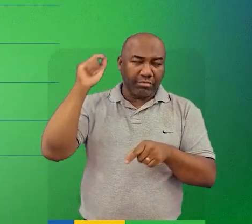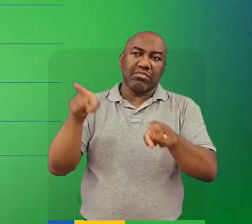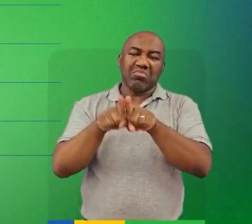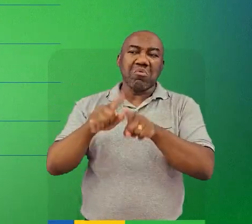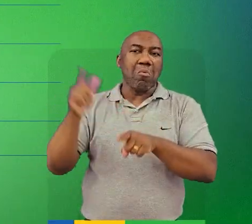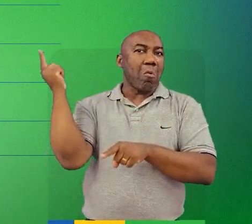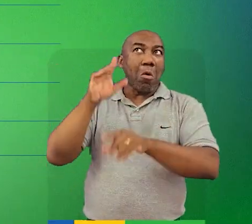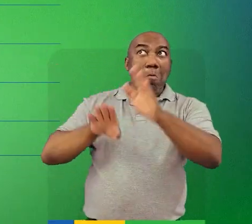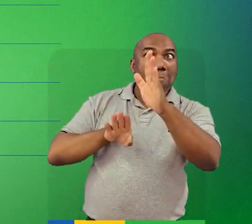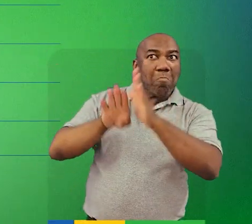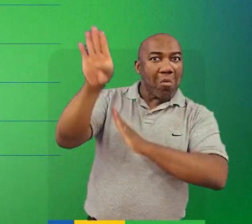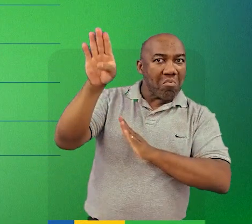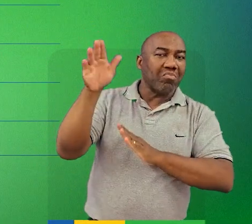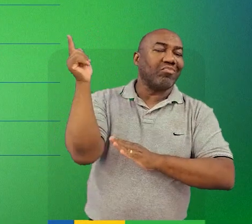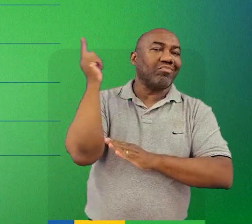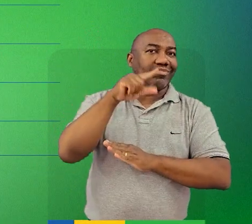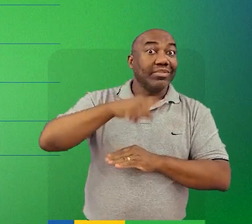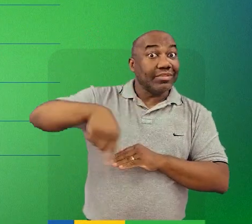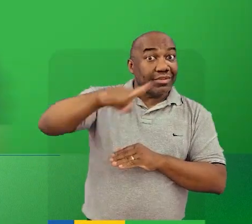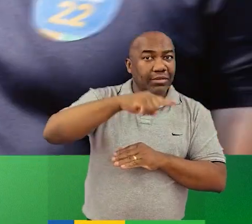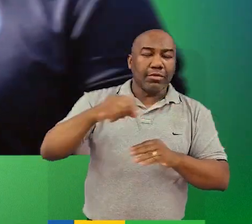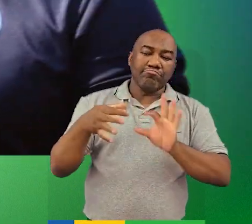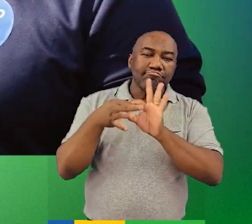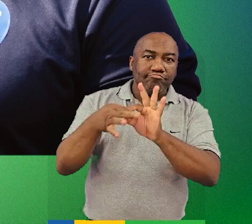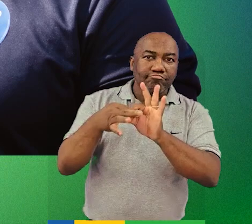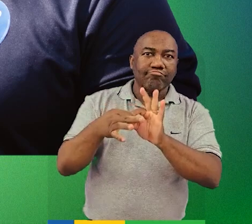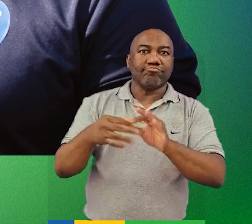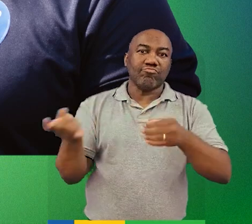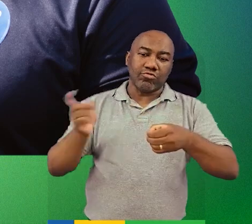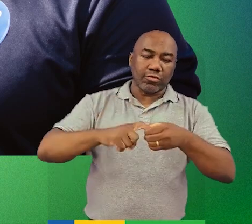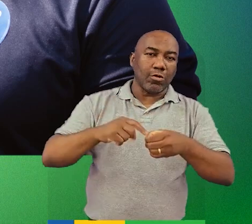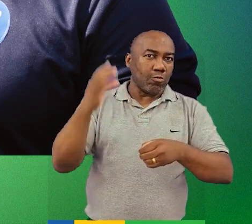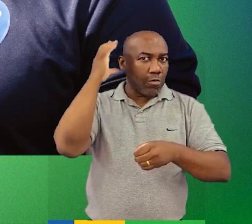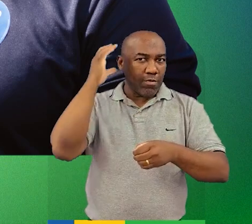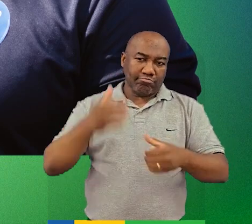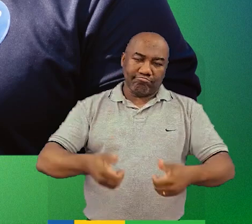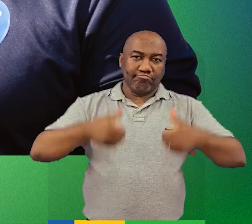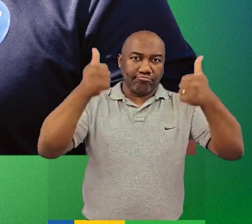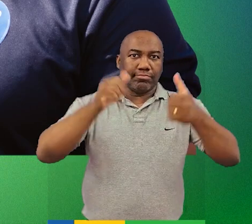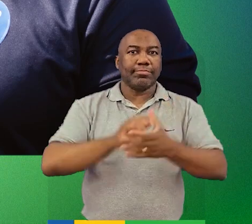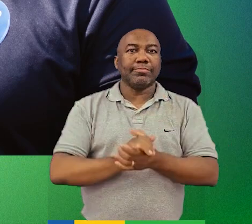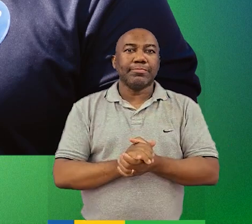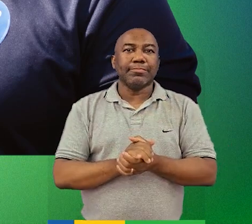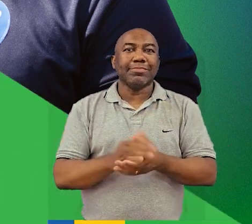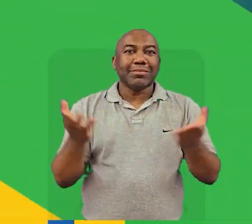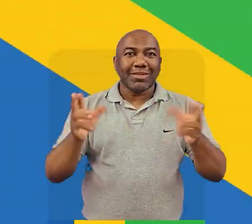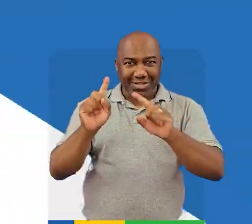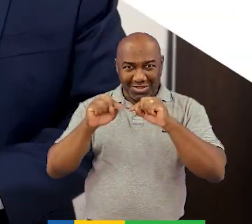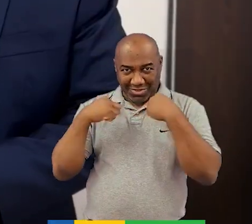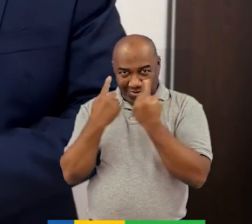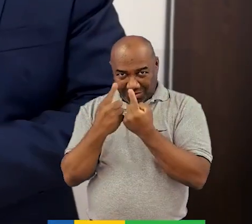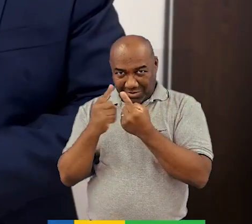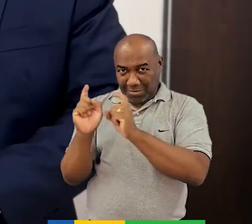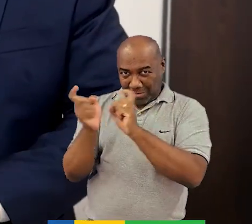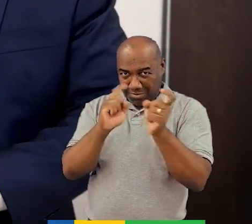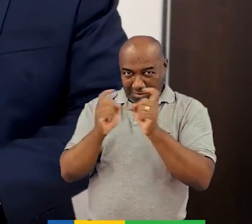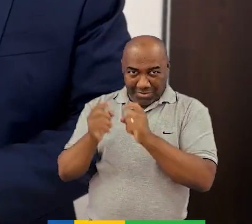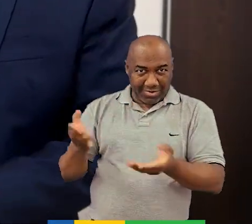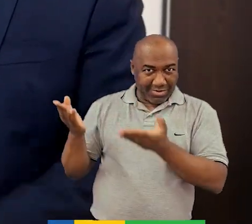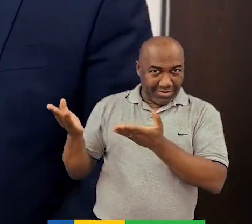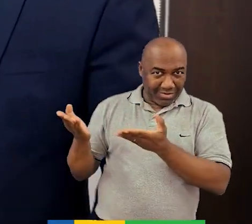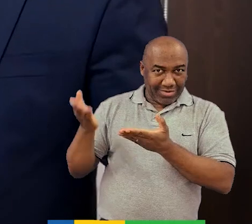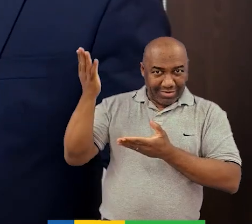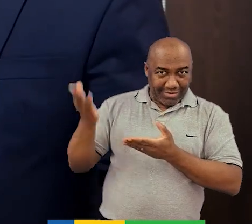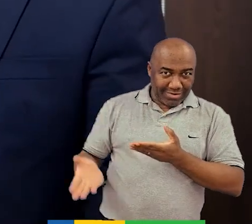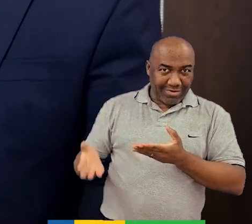coloca Abílio isolado na liderança. Vamos juntos resgatar Cuiabá. Acabei uma reunião agora há pouco